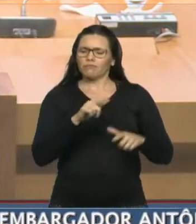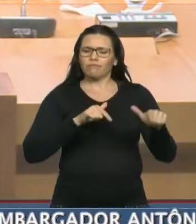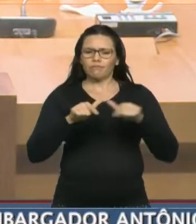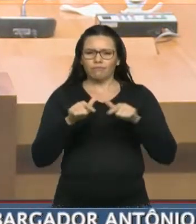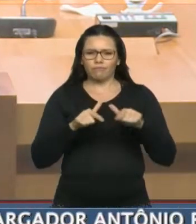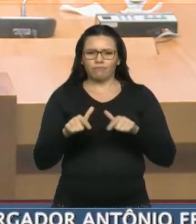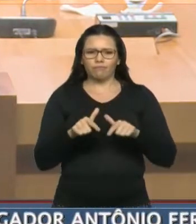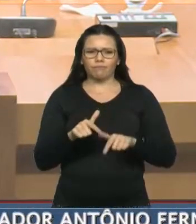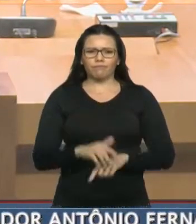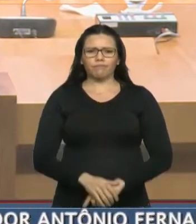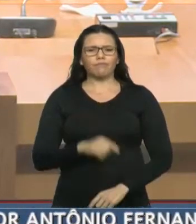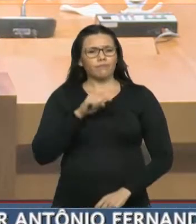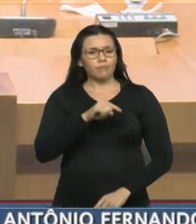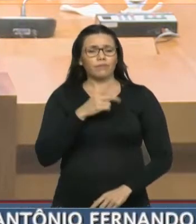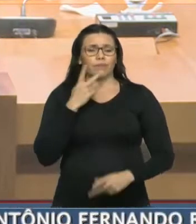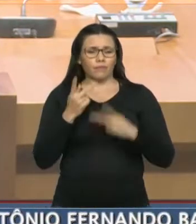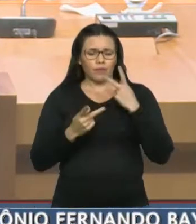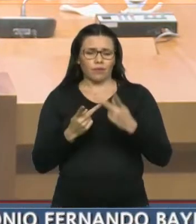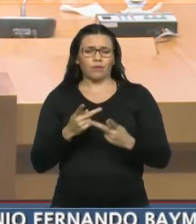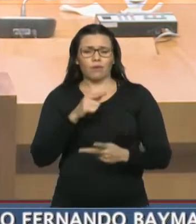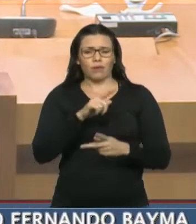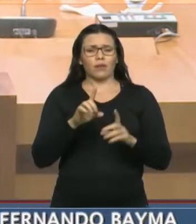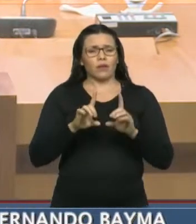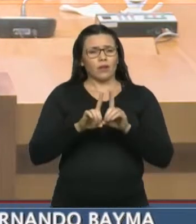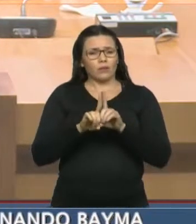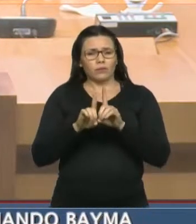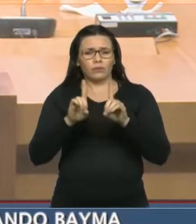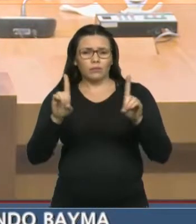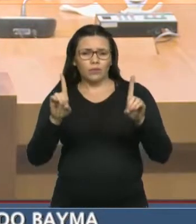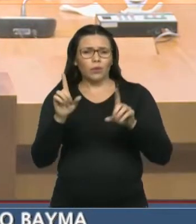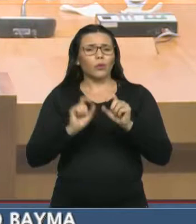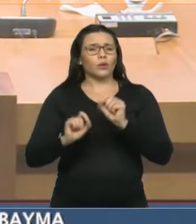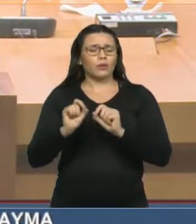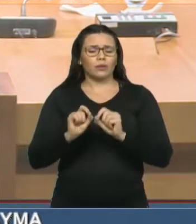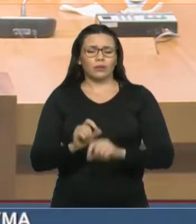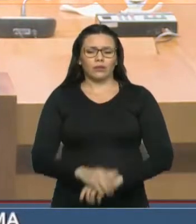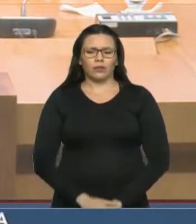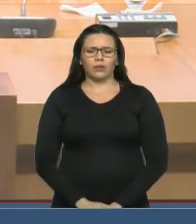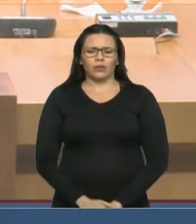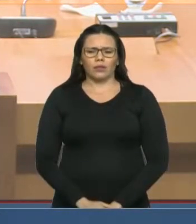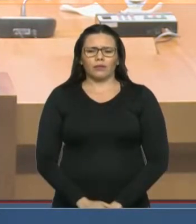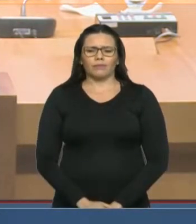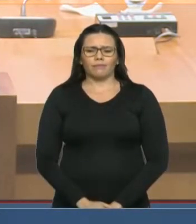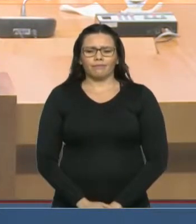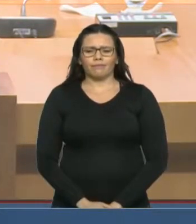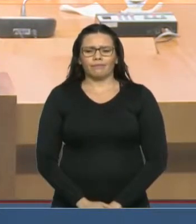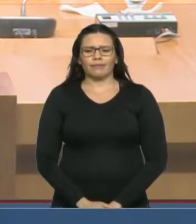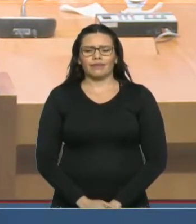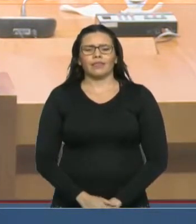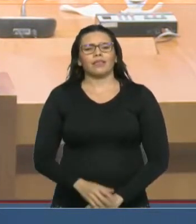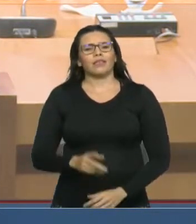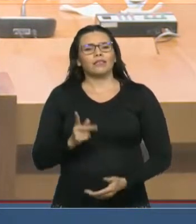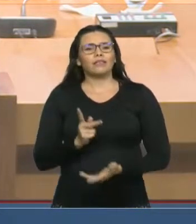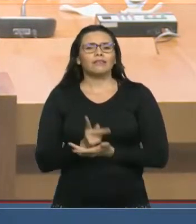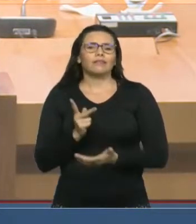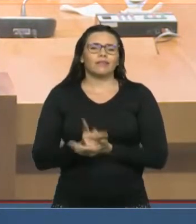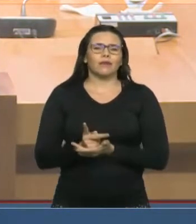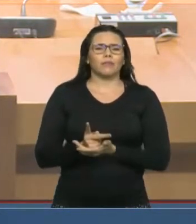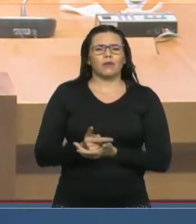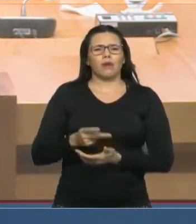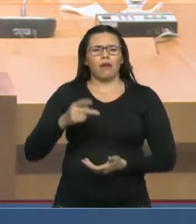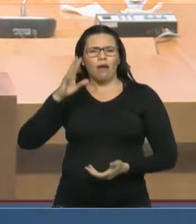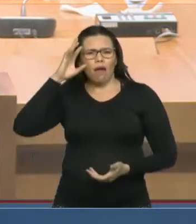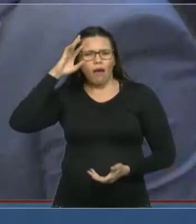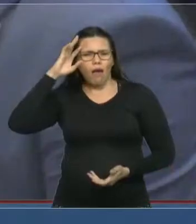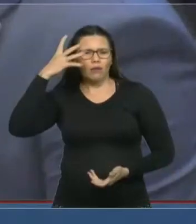como ele bem disse, é um desembargador que utiliza bem a sua prerrogativa principal, que é a de tomar decisões, de